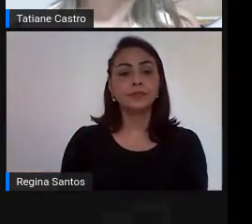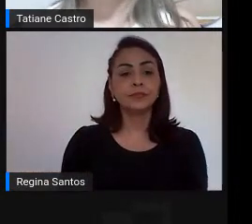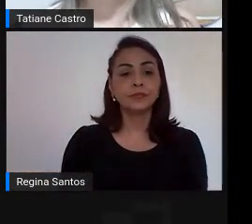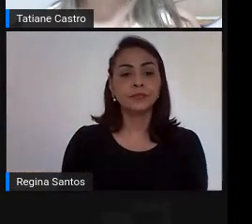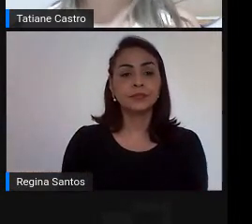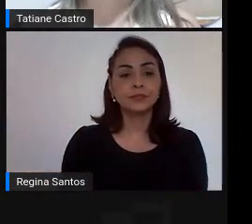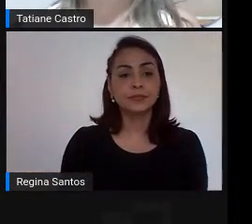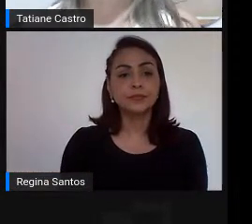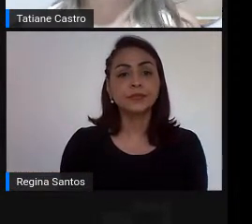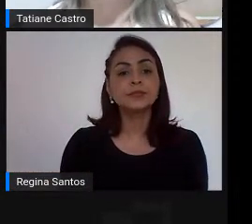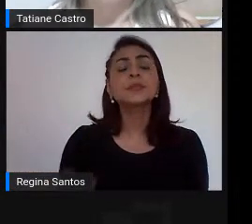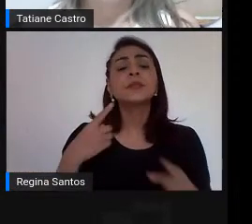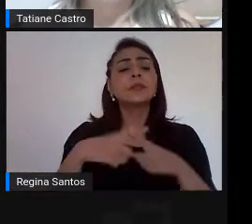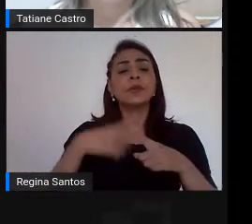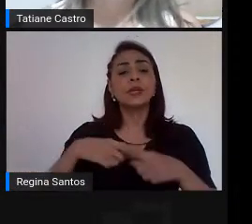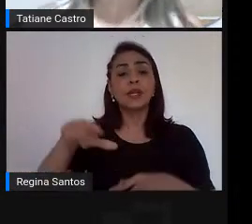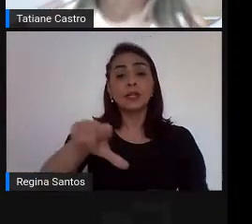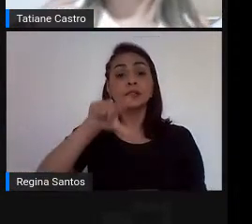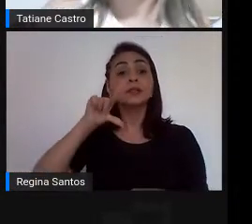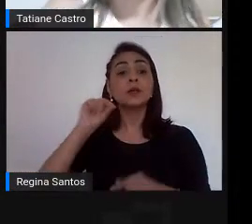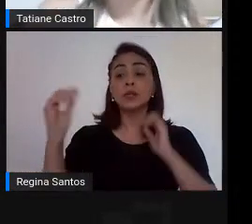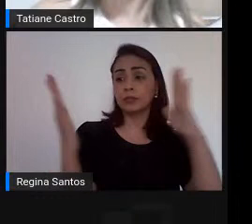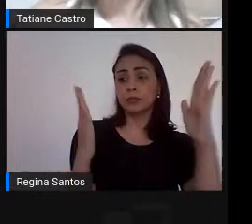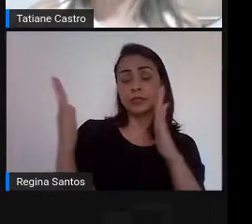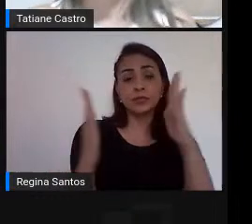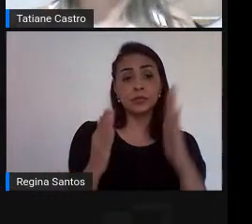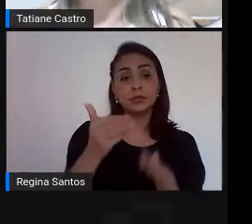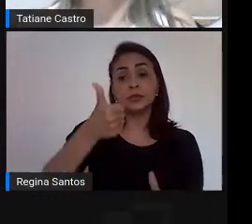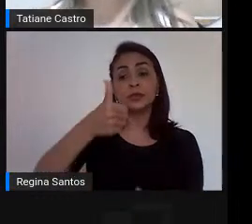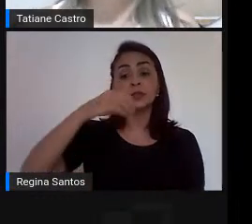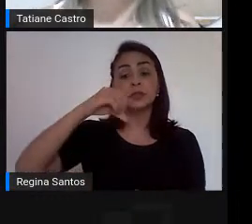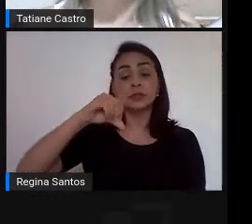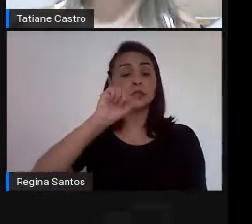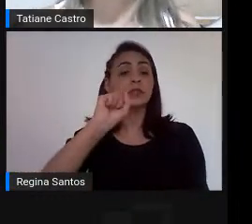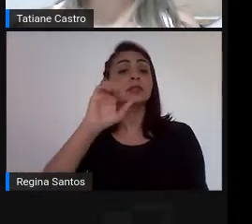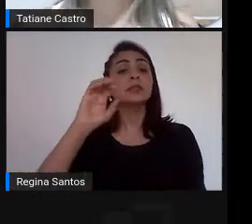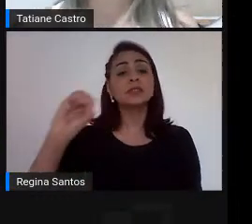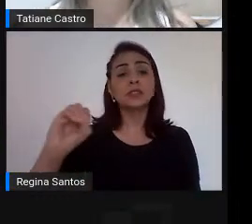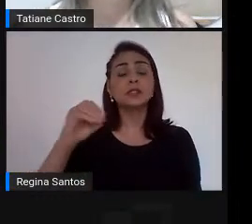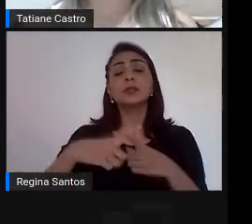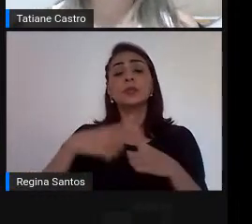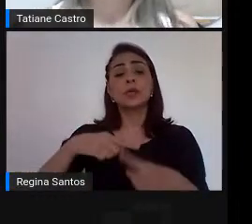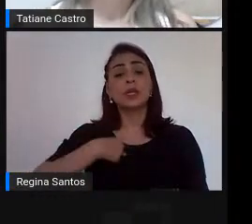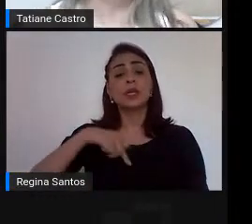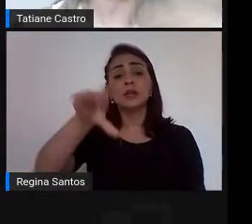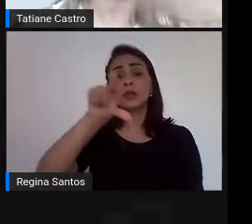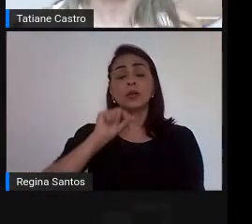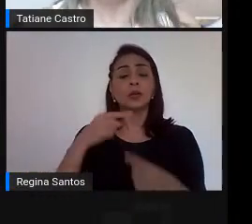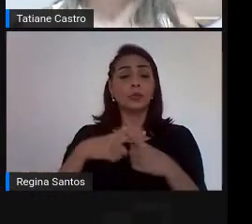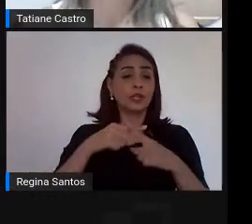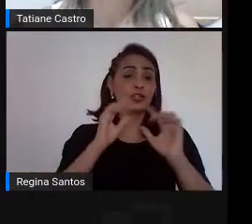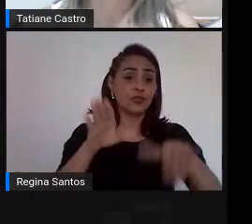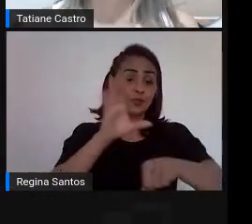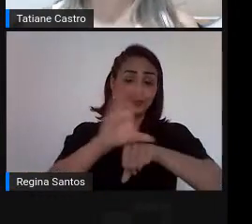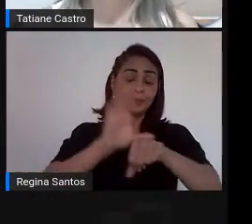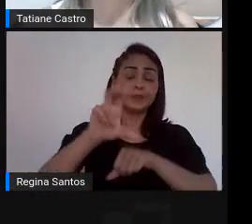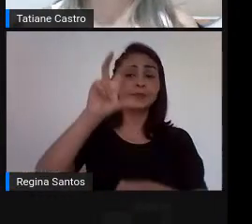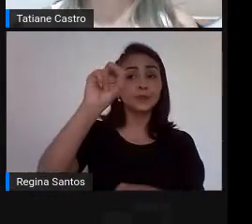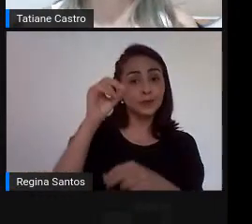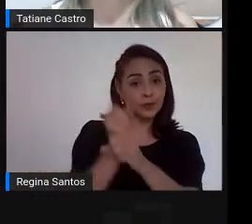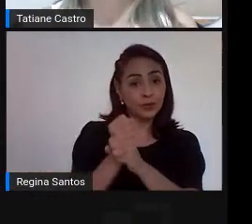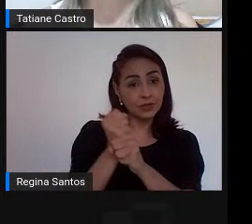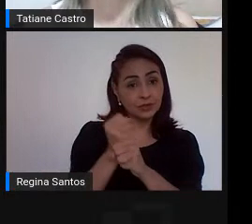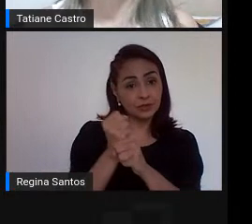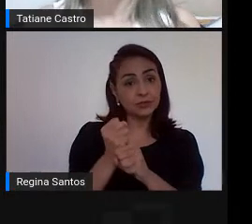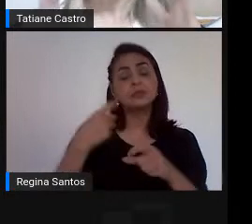que essa escolha pela década de 80, ao longo de toda essa história de 50 anos de um curso? Por que a escolha